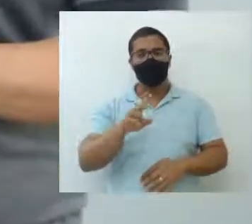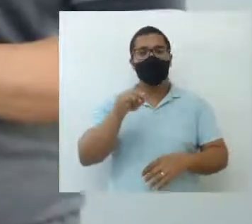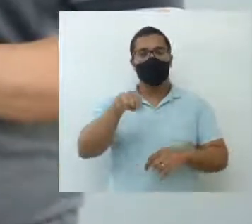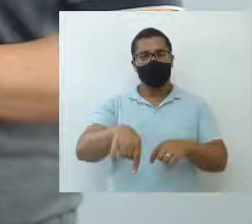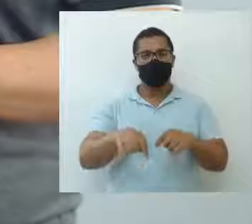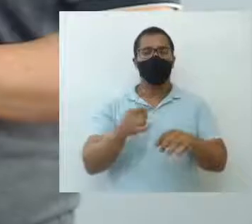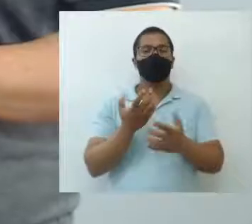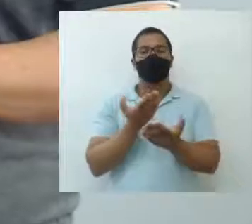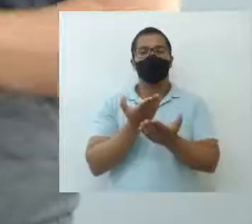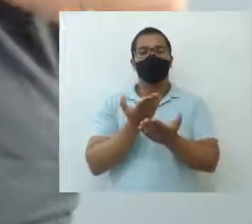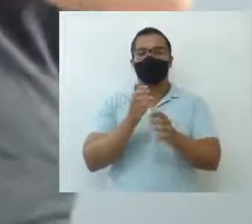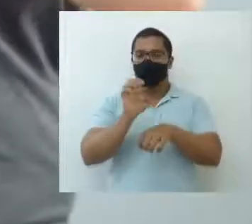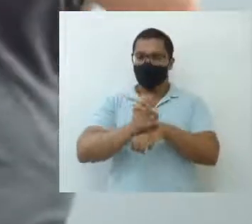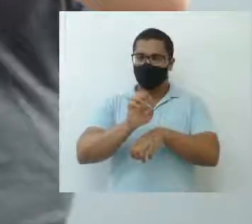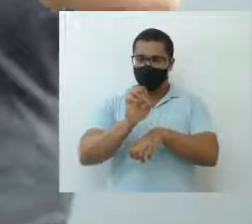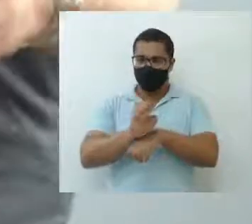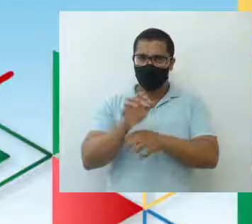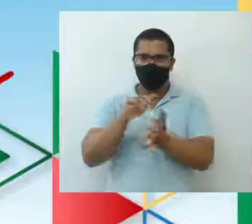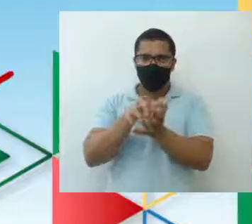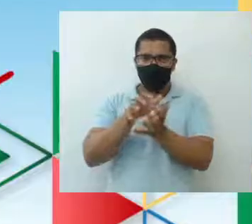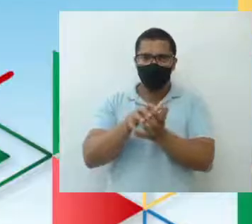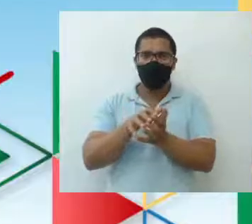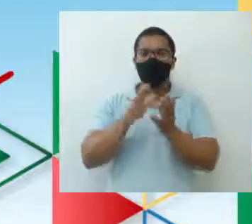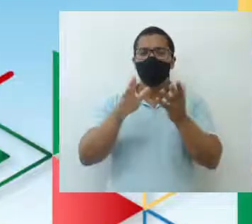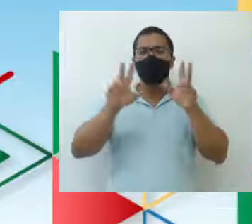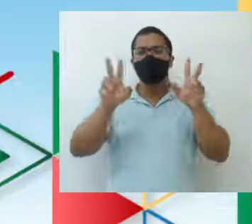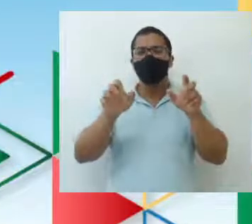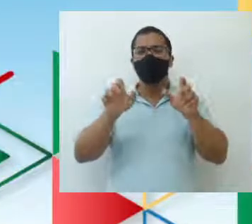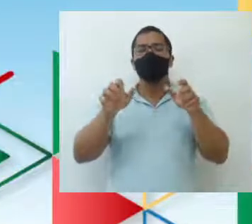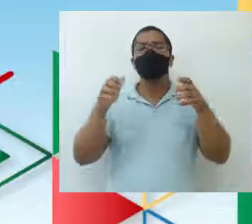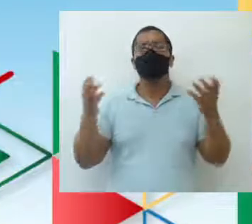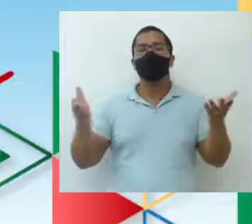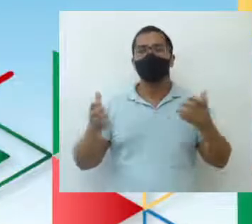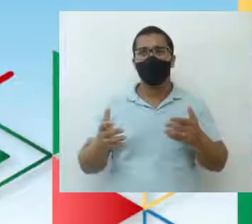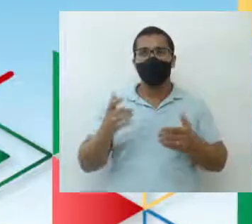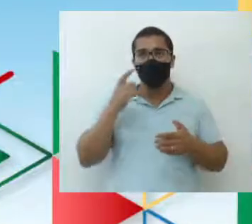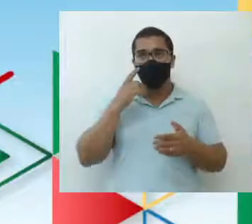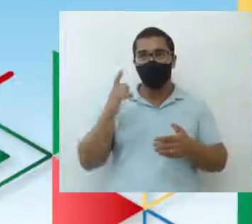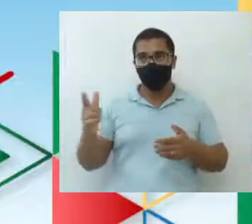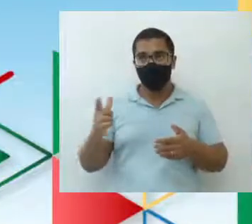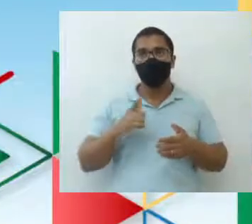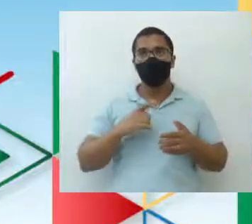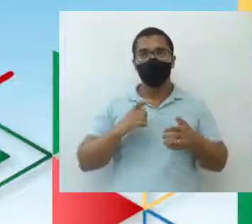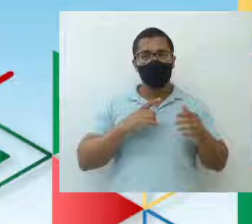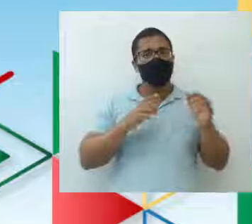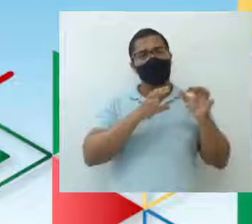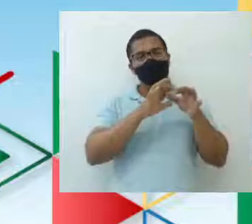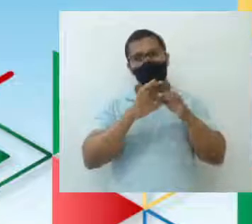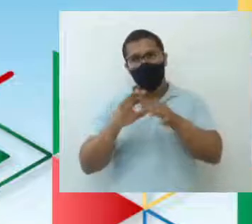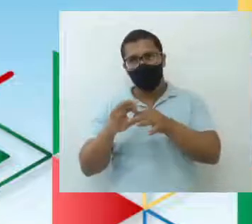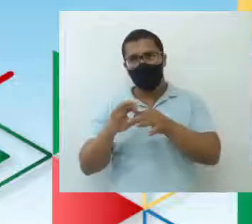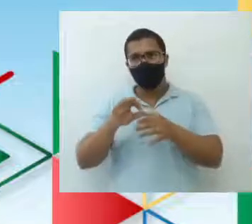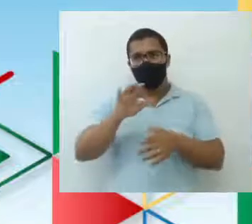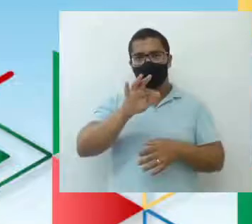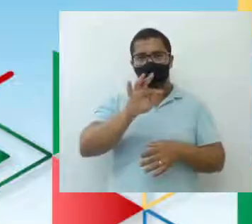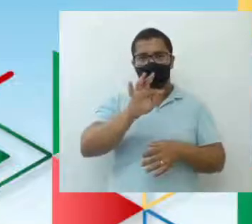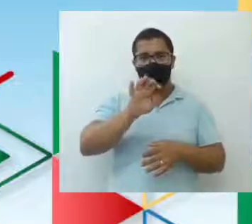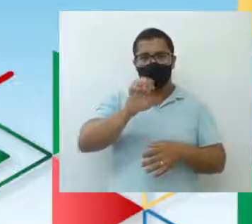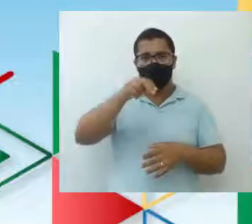da aula de hoje? Como há na tela, podemos ler as correntes filosóficas e a de hoje, a